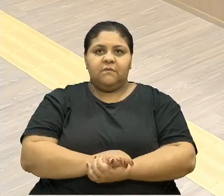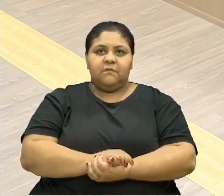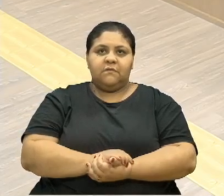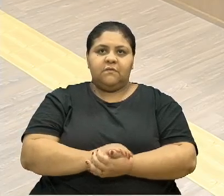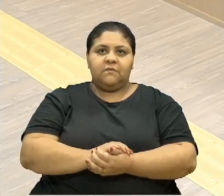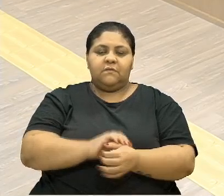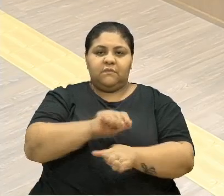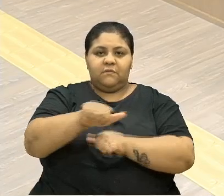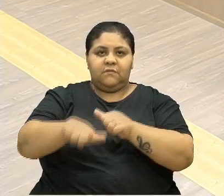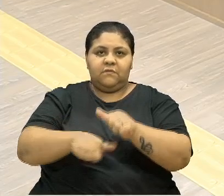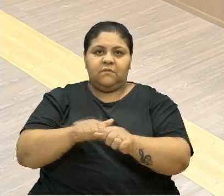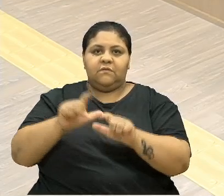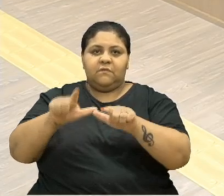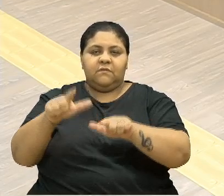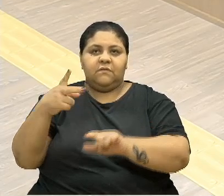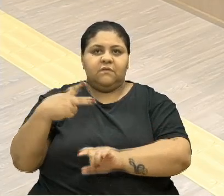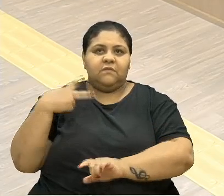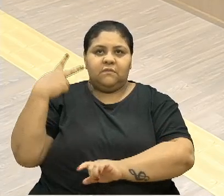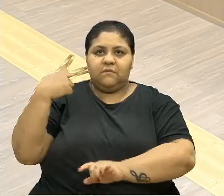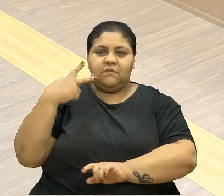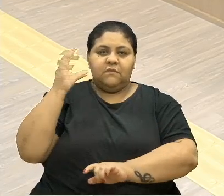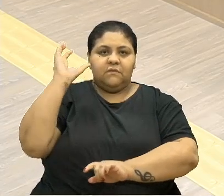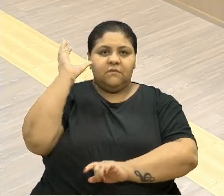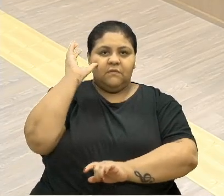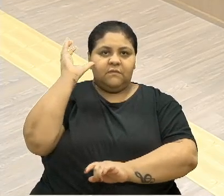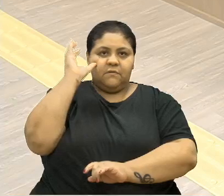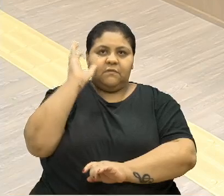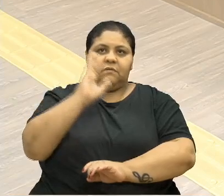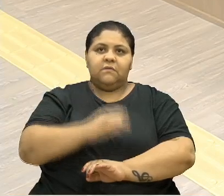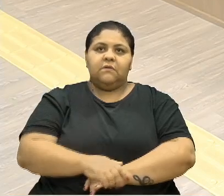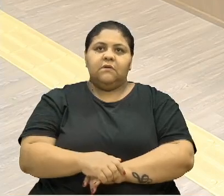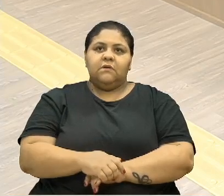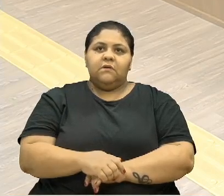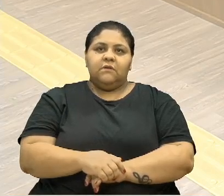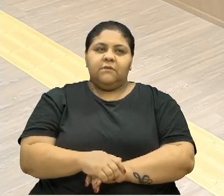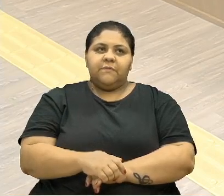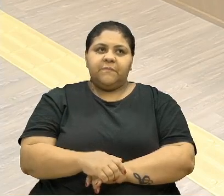cede o espaço ao vereador Cadori.